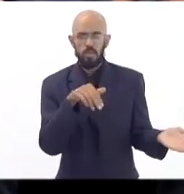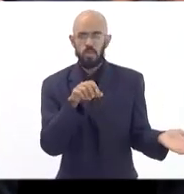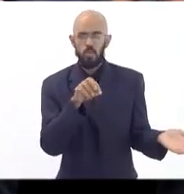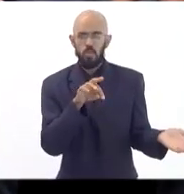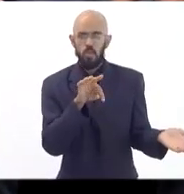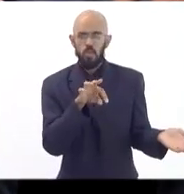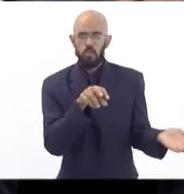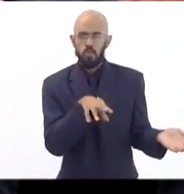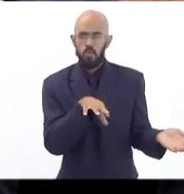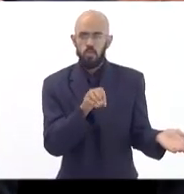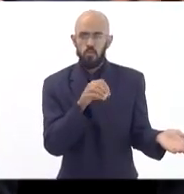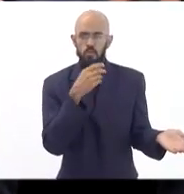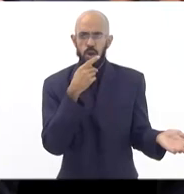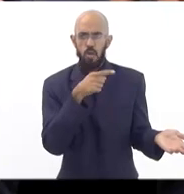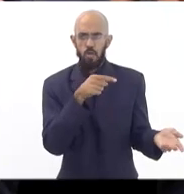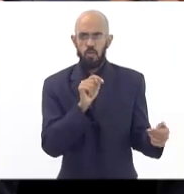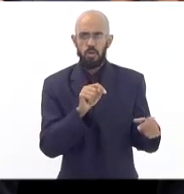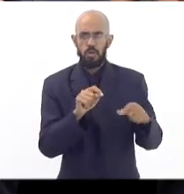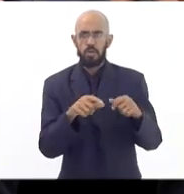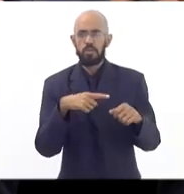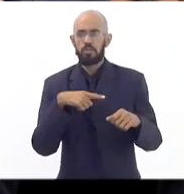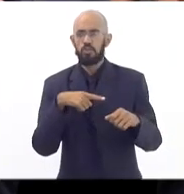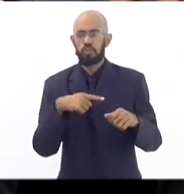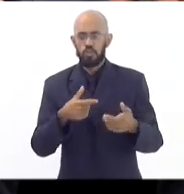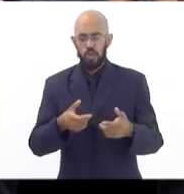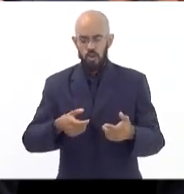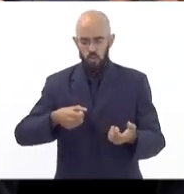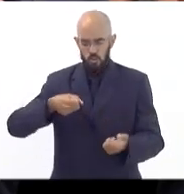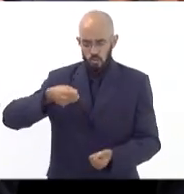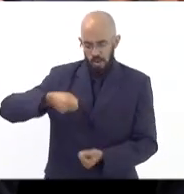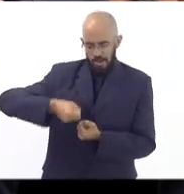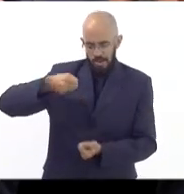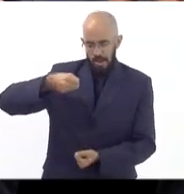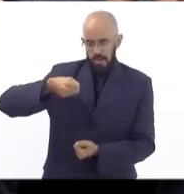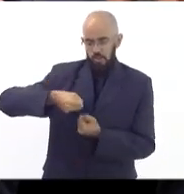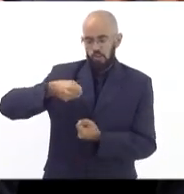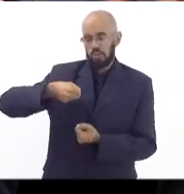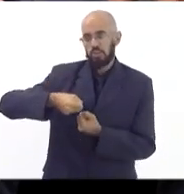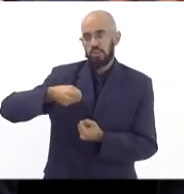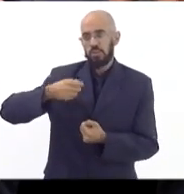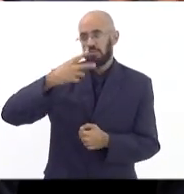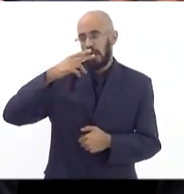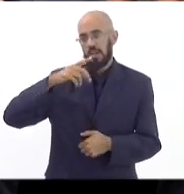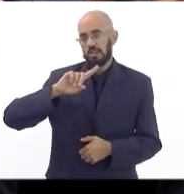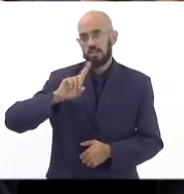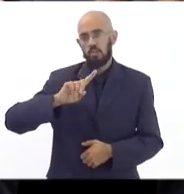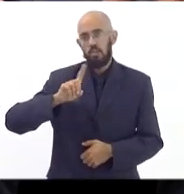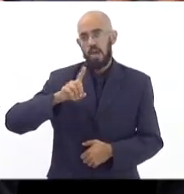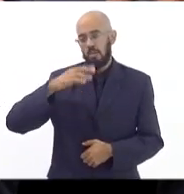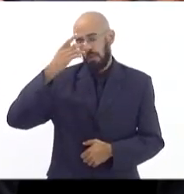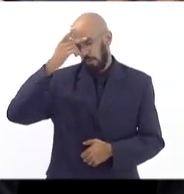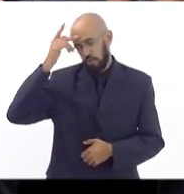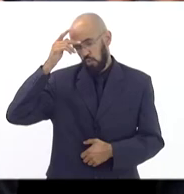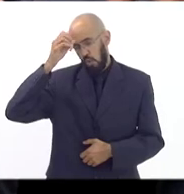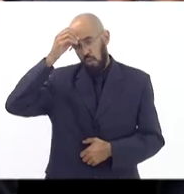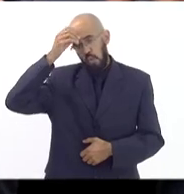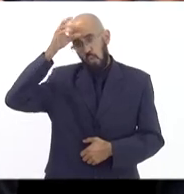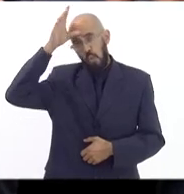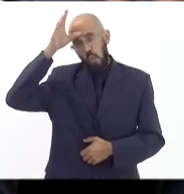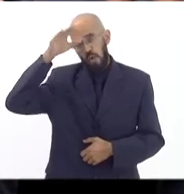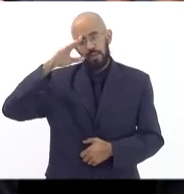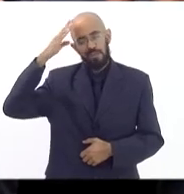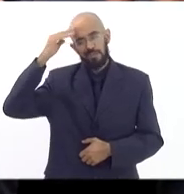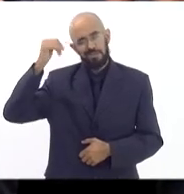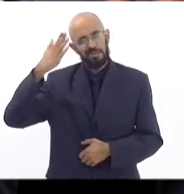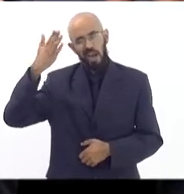disse no poste oito ele tava com um alicate e não parecia ser uma pessoa com conhecimento tanto que a gente foi